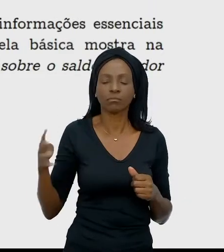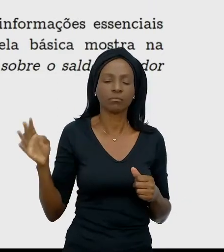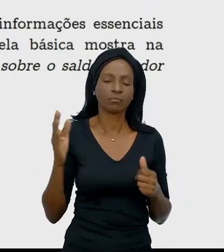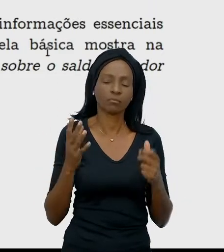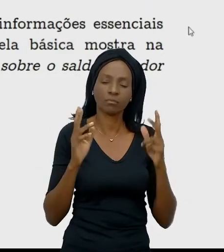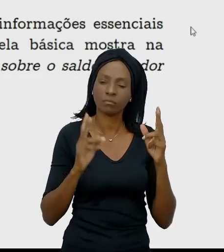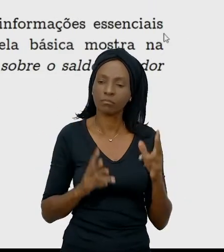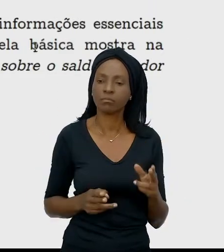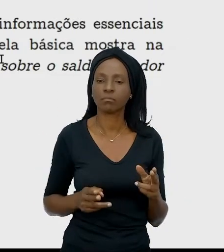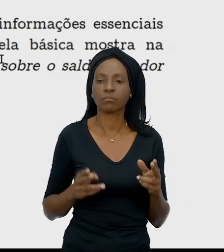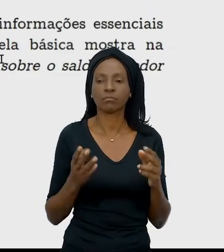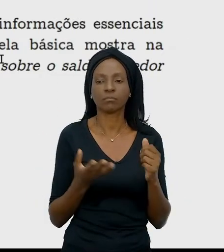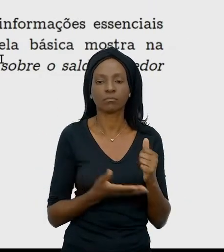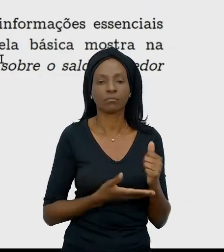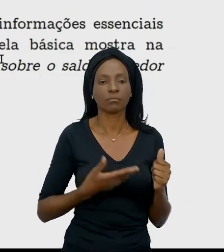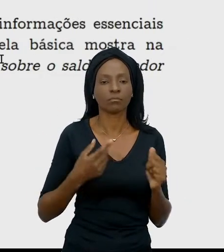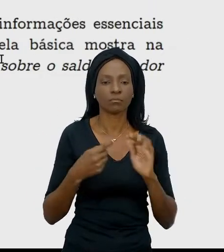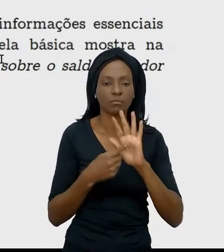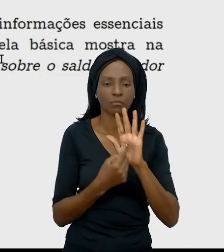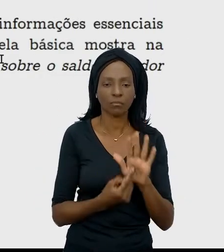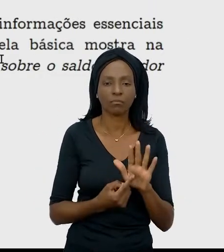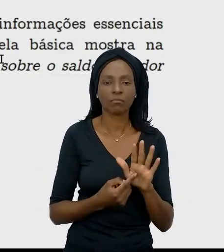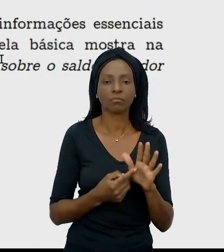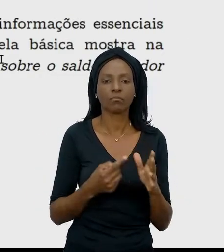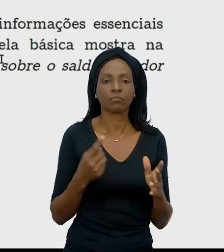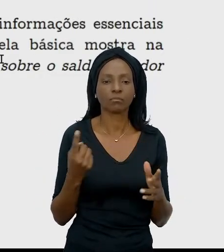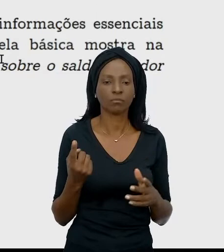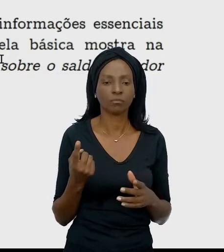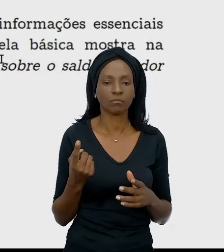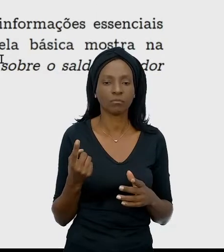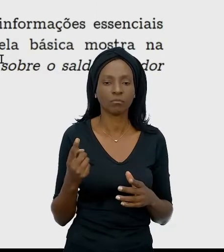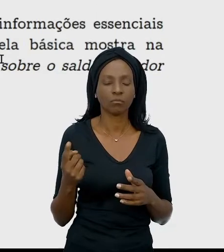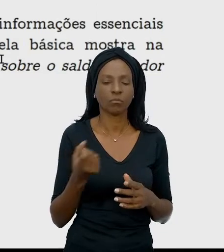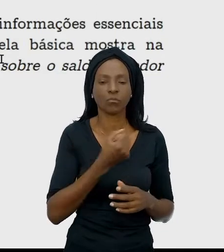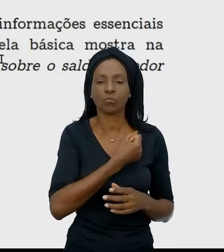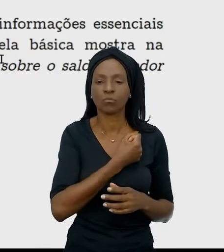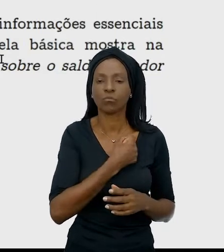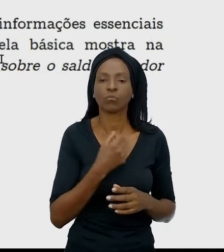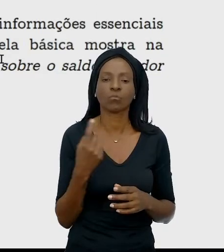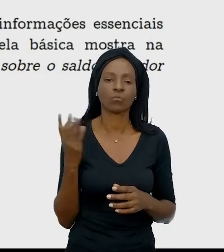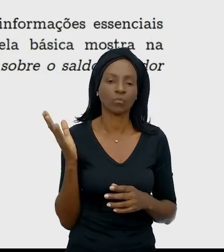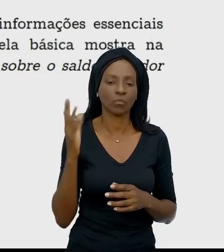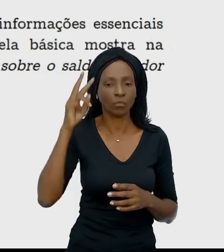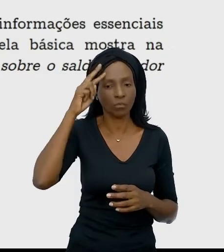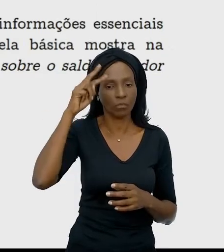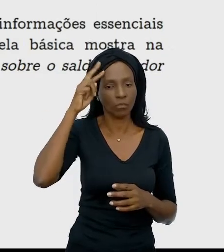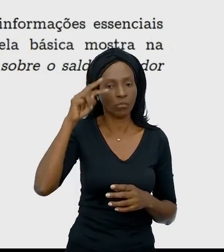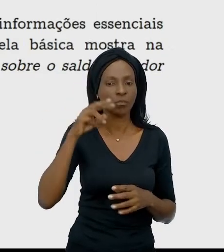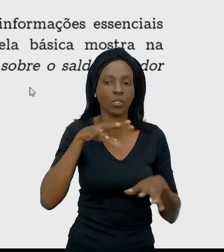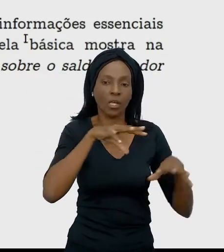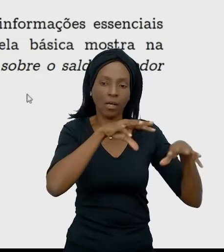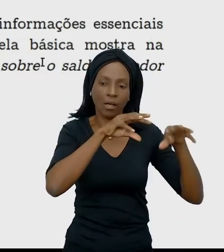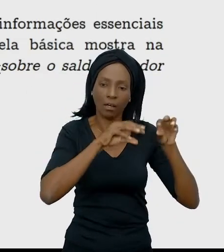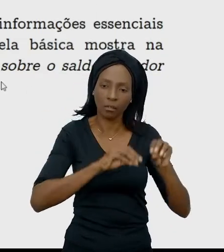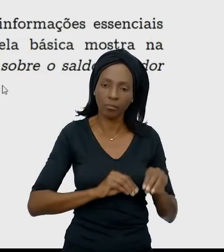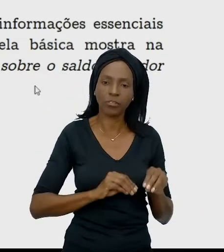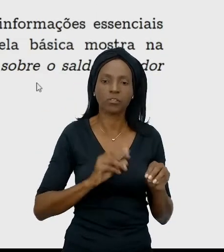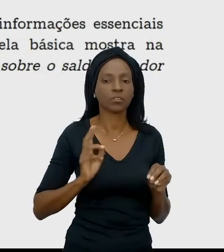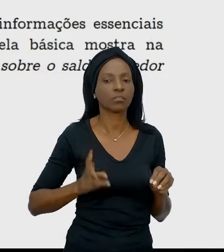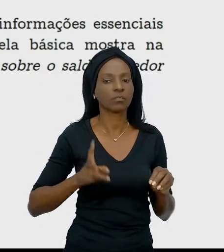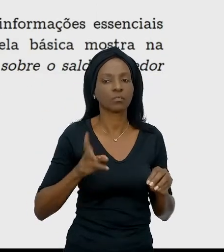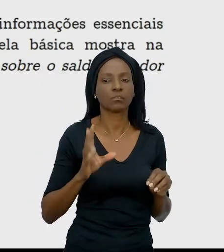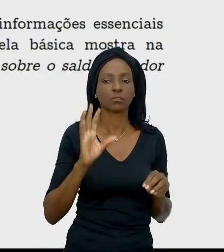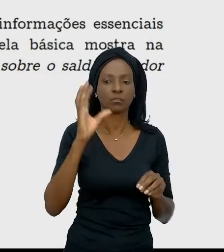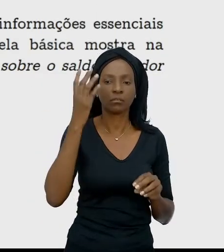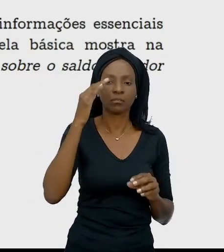básica mostrada na sequência com os elementos indicados, lembrando que a amortização sempre ocorre